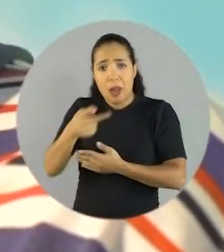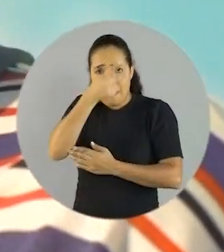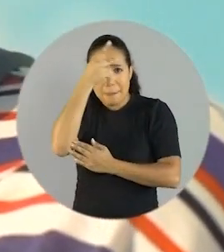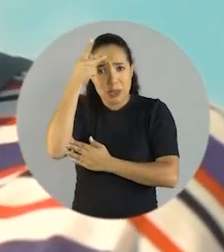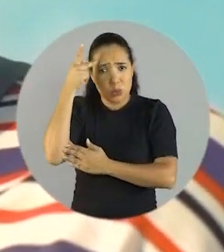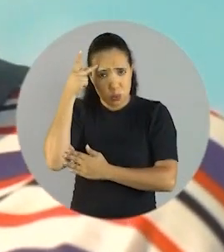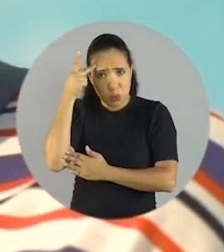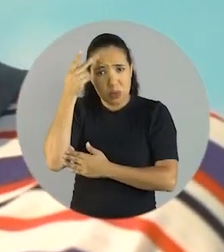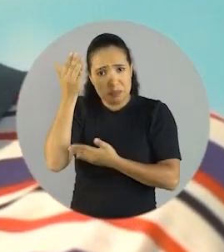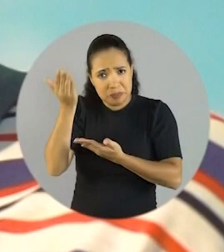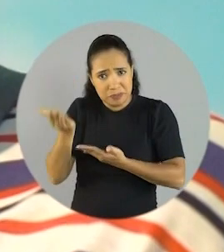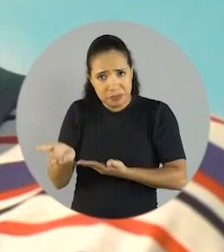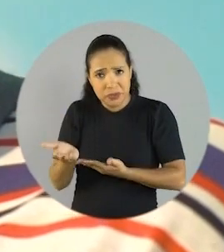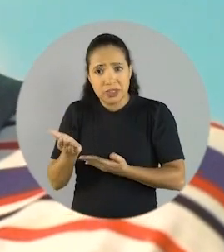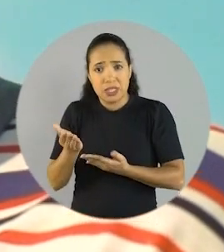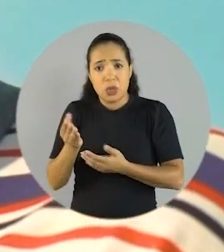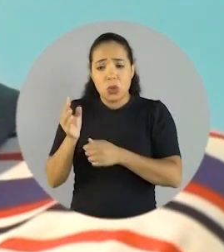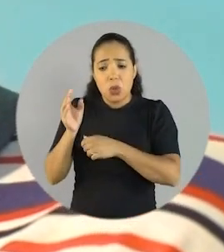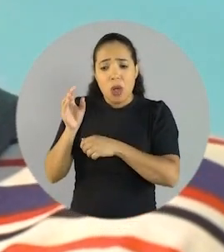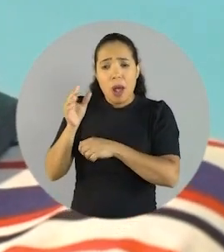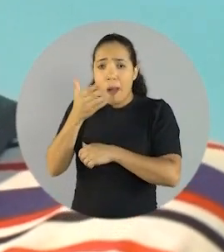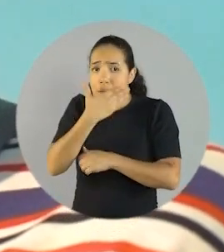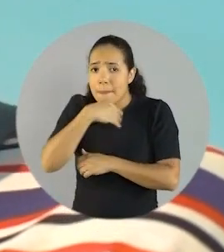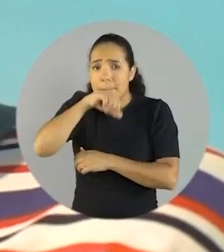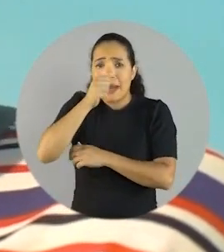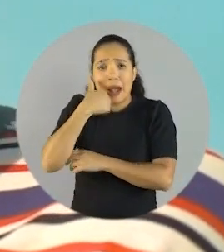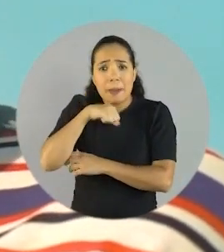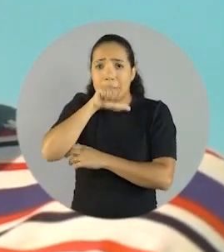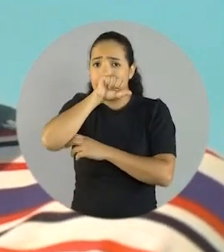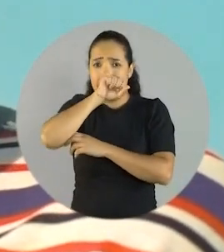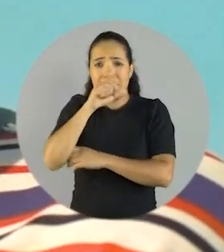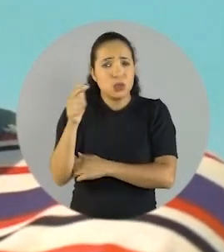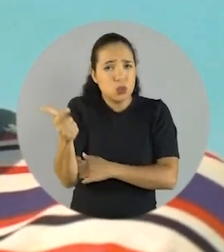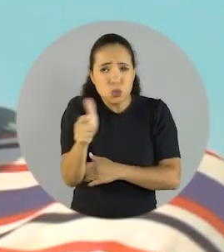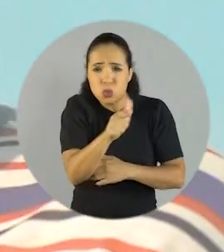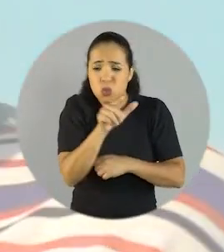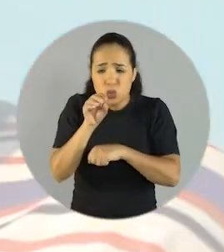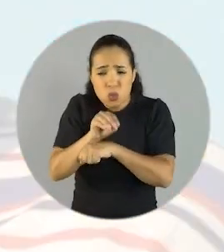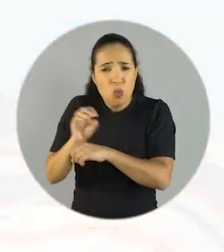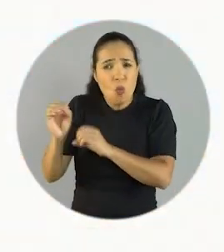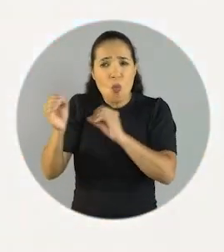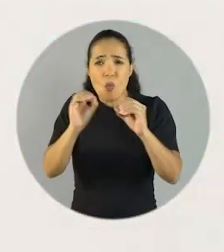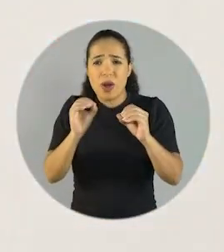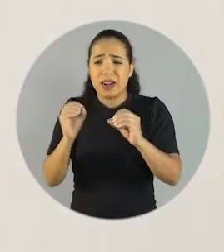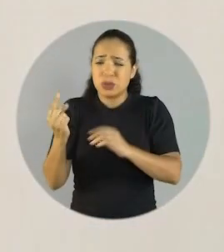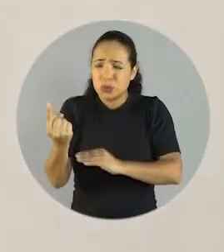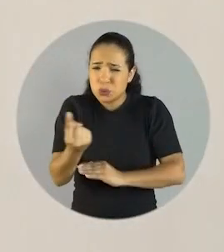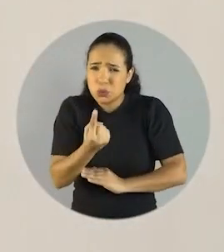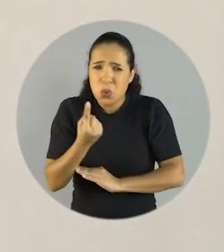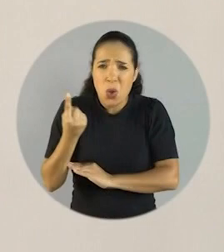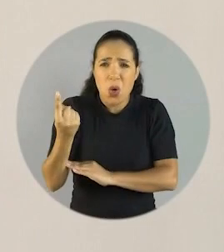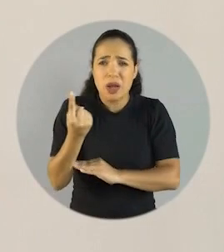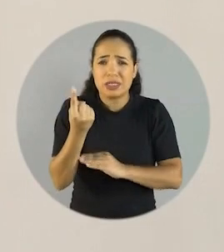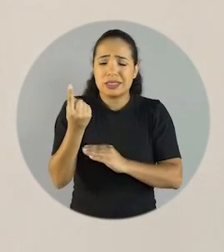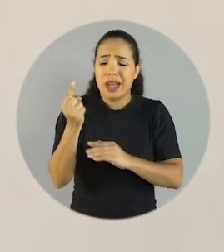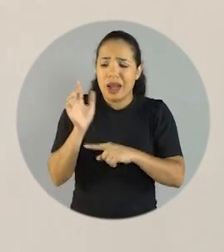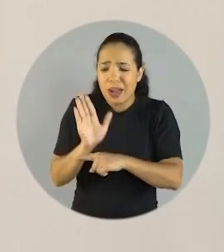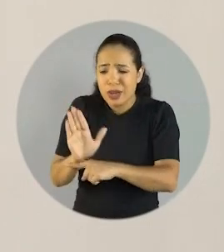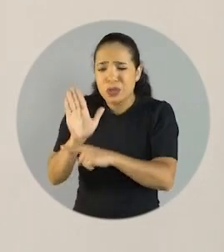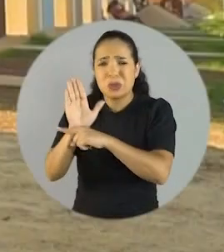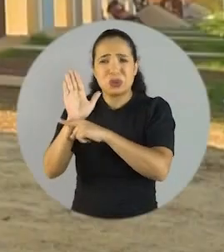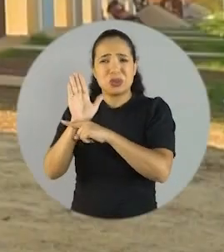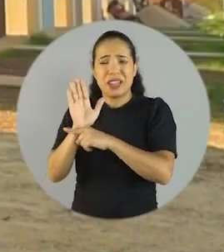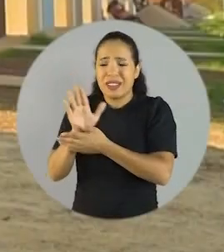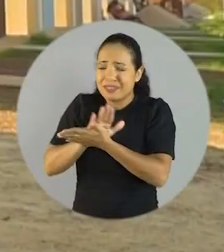Uma pessoa que nem eu fui, criado sem pai, sem mãe, sem ninguém ao meu lado para